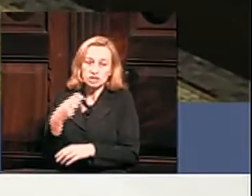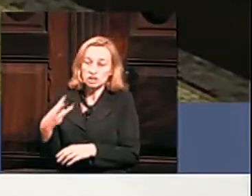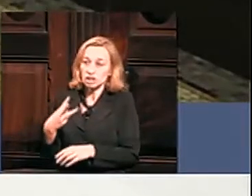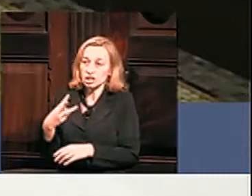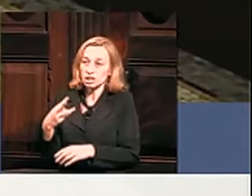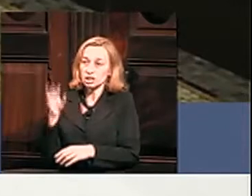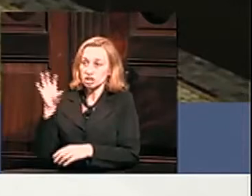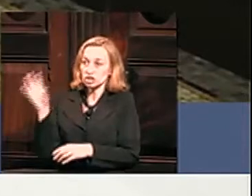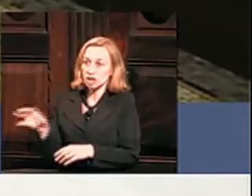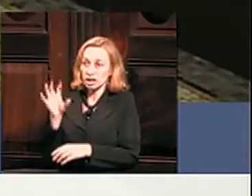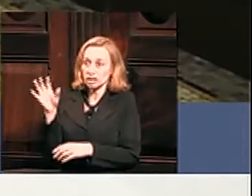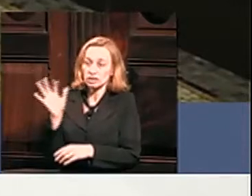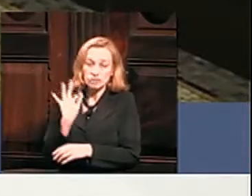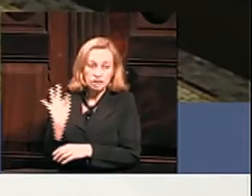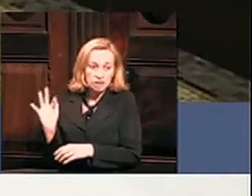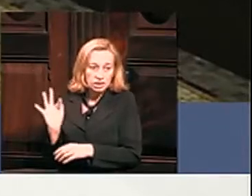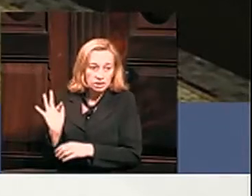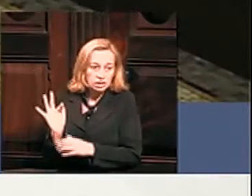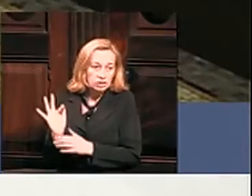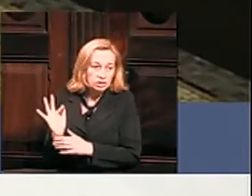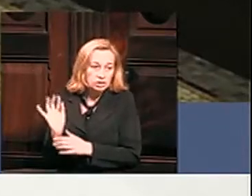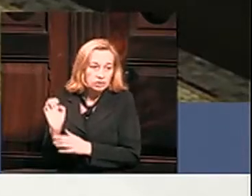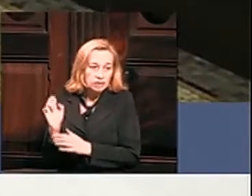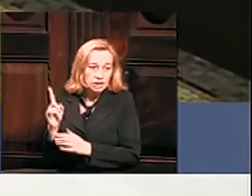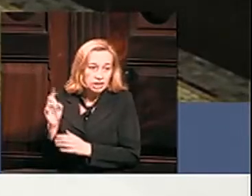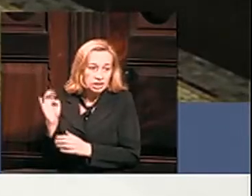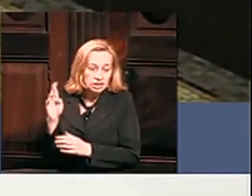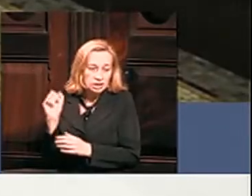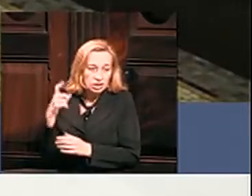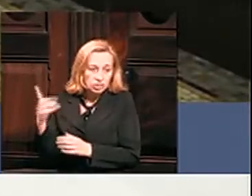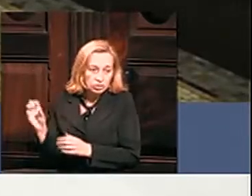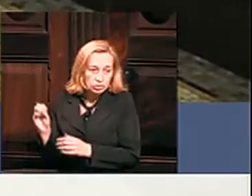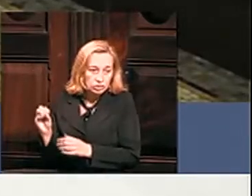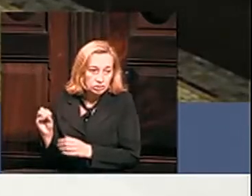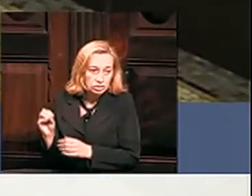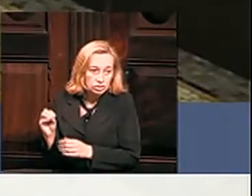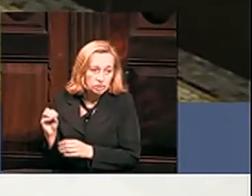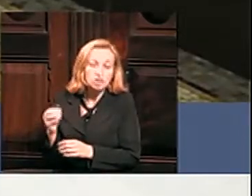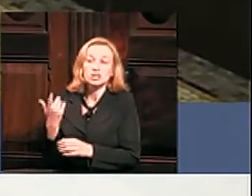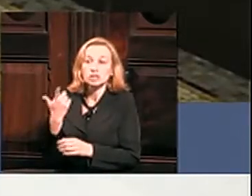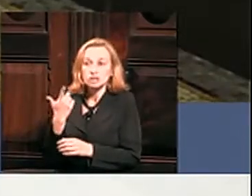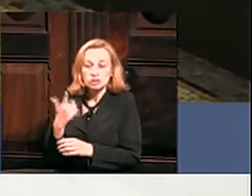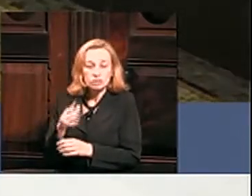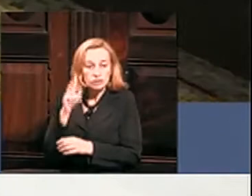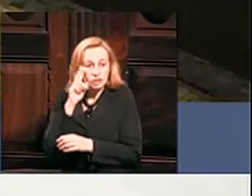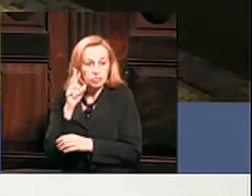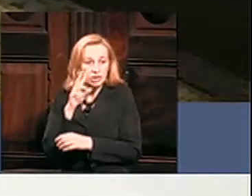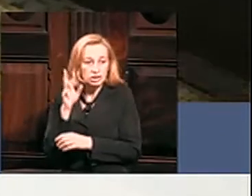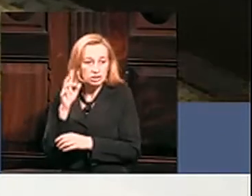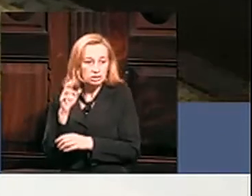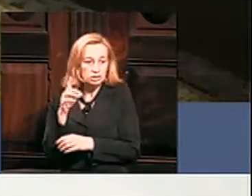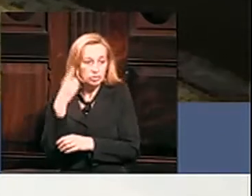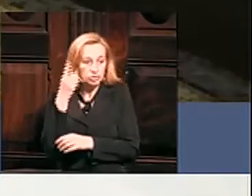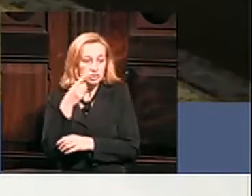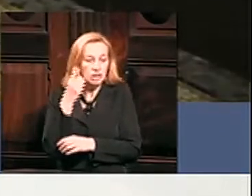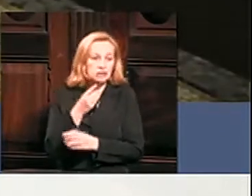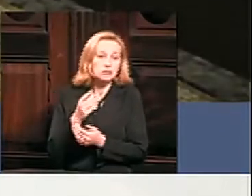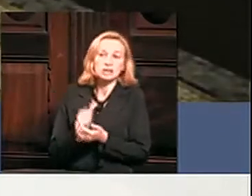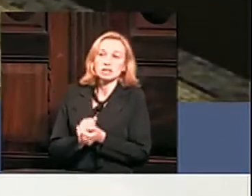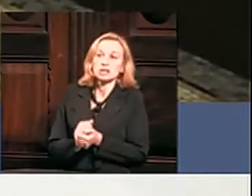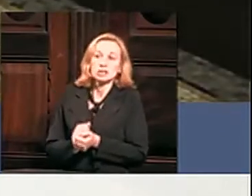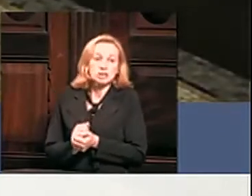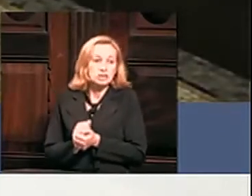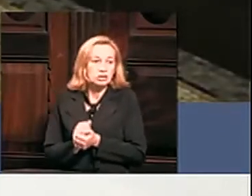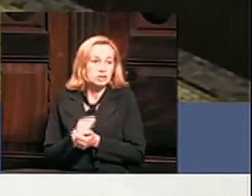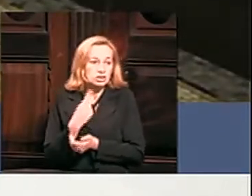estados da federação no preço na questão da alíquota de ICMS. E mais uma vez lembrando o deputado Jânio Mendes, o senhor falou da questão da